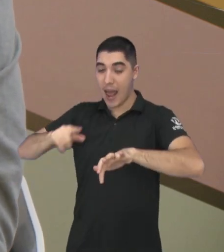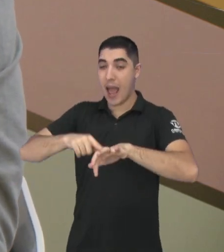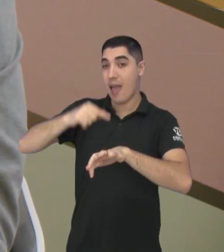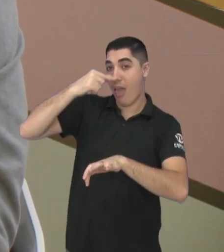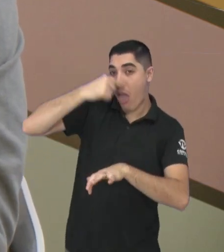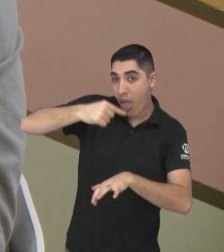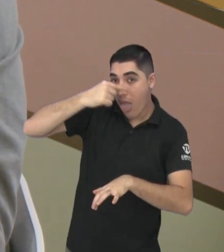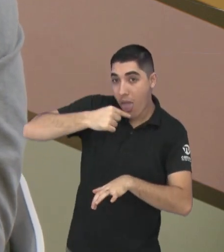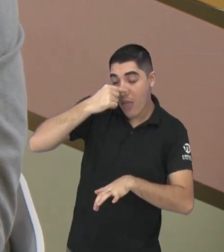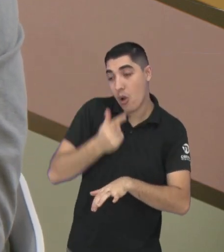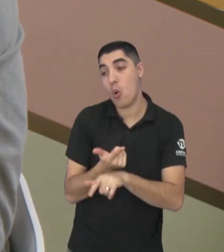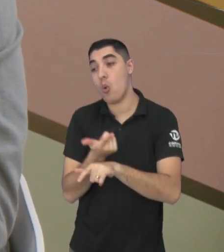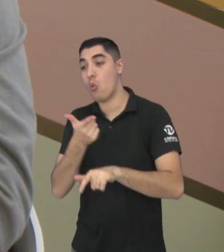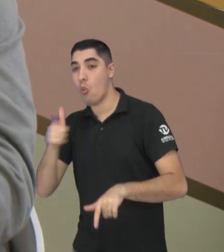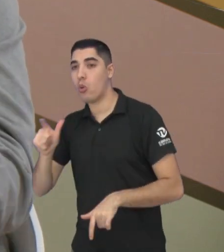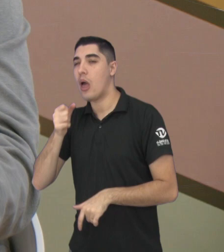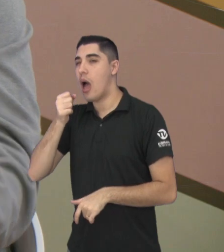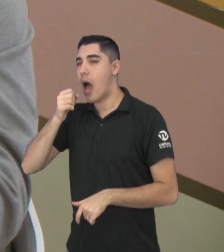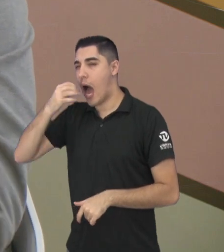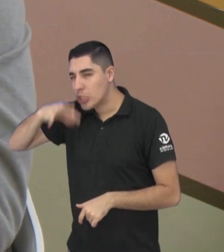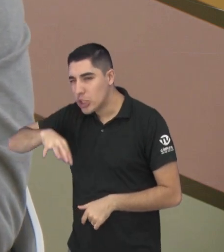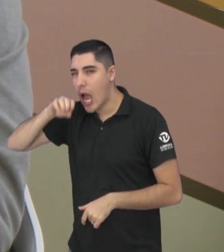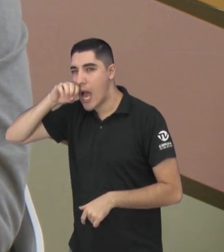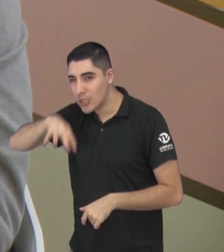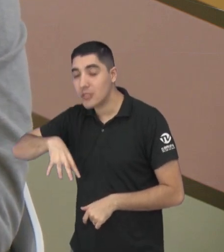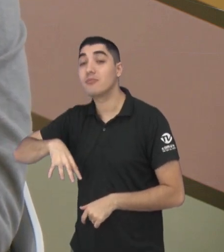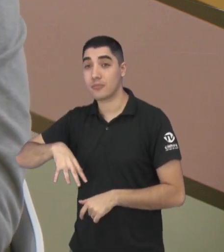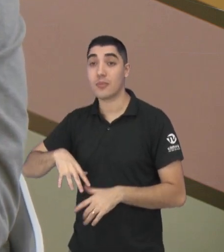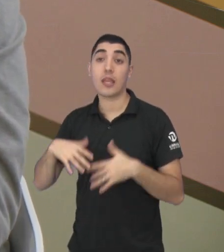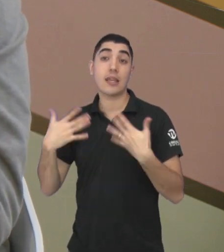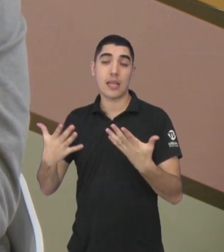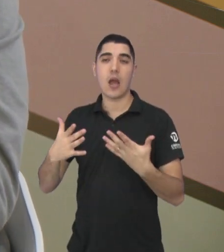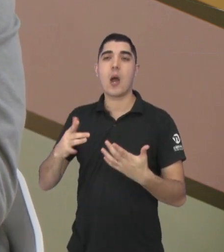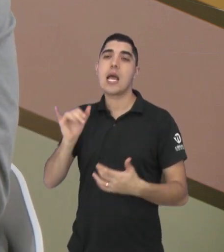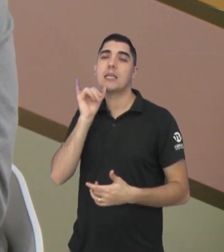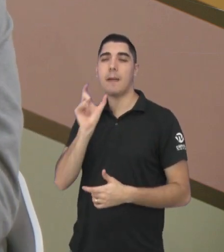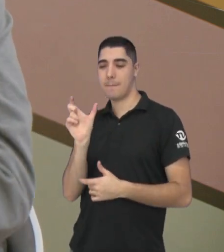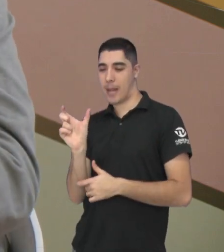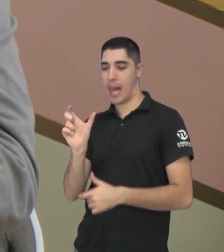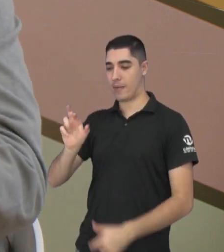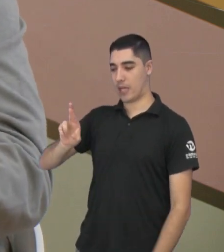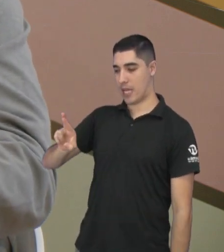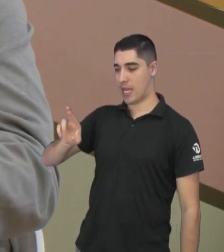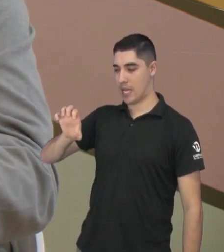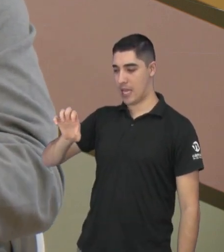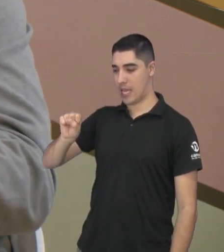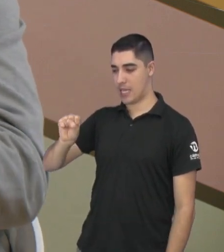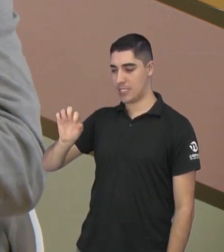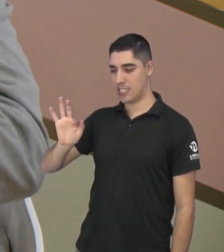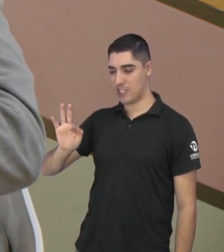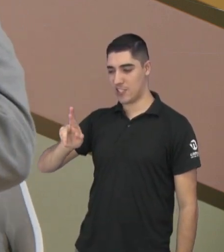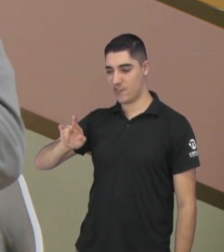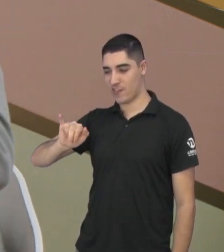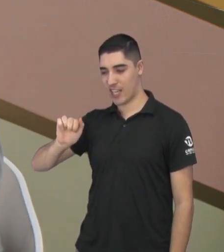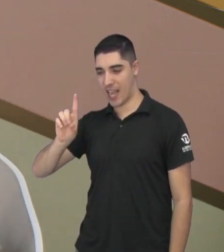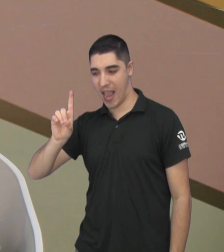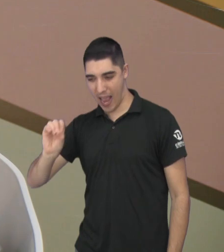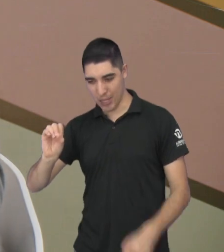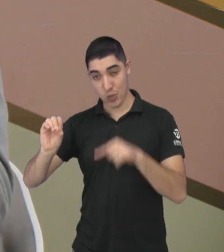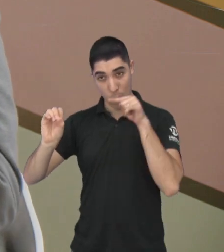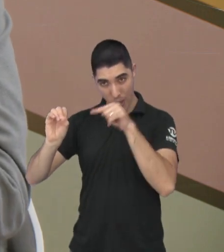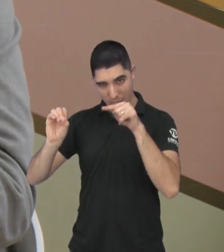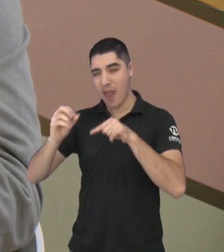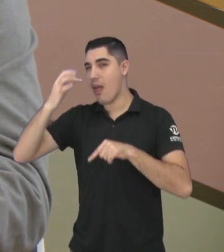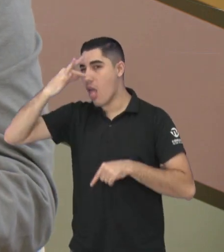Todas as doenças ditas resfriados são infecções, são vírus, e aí existem